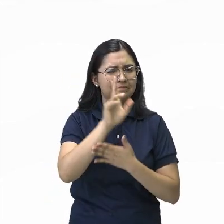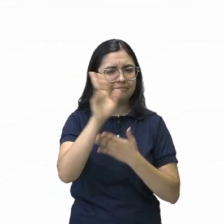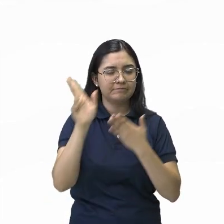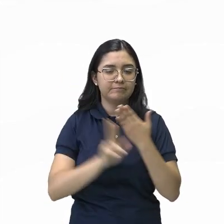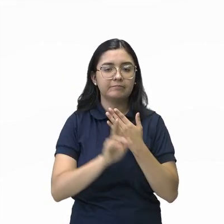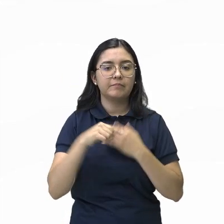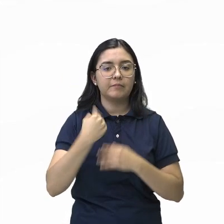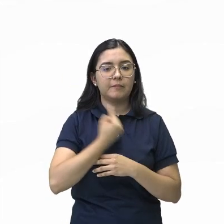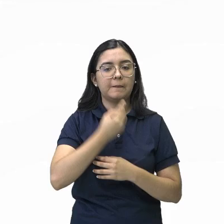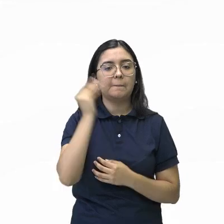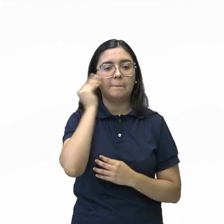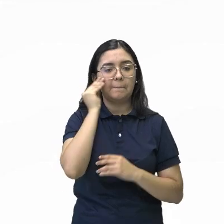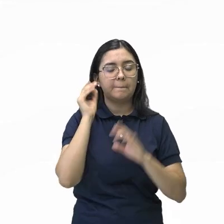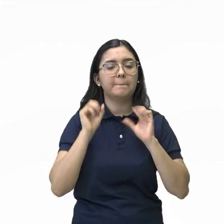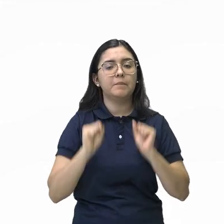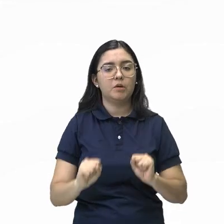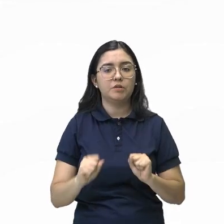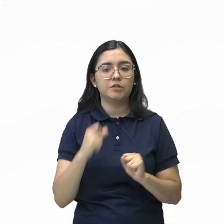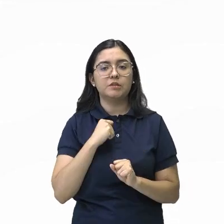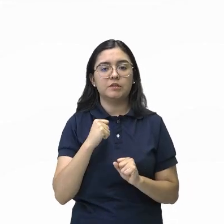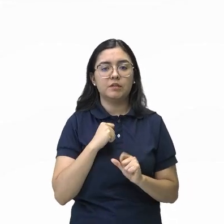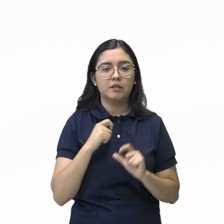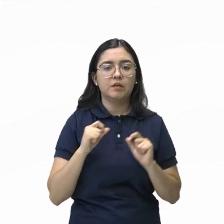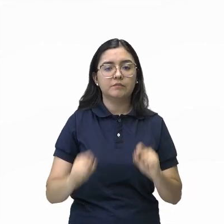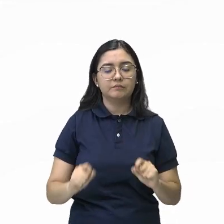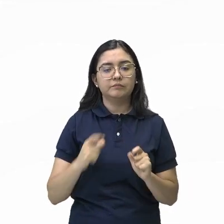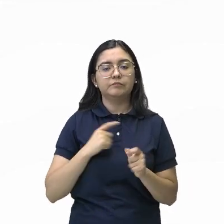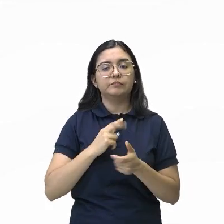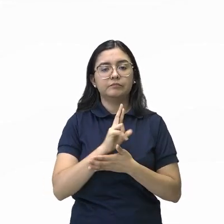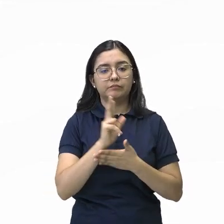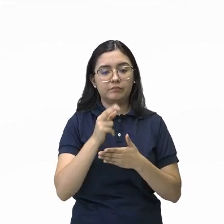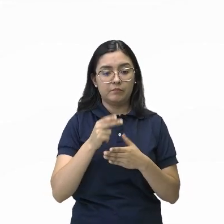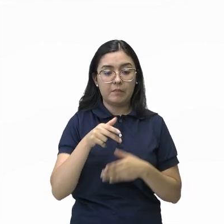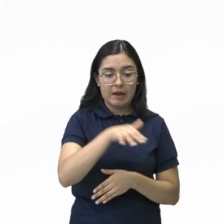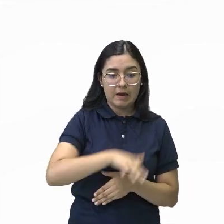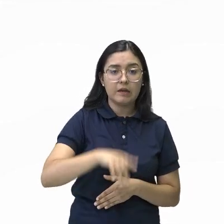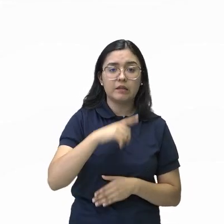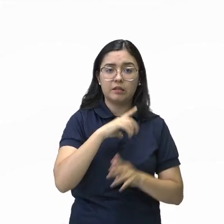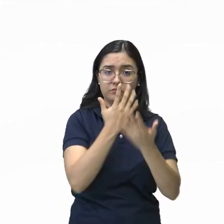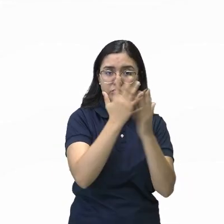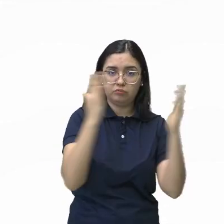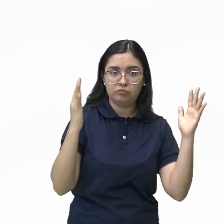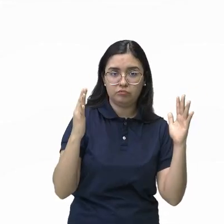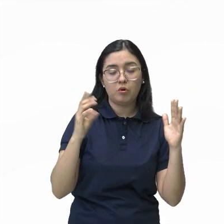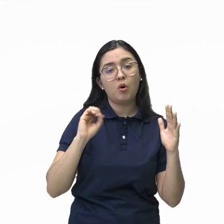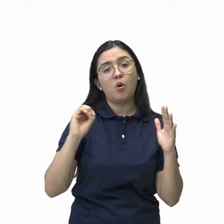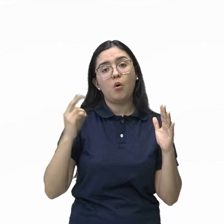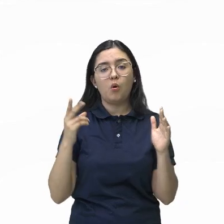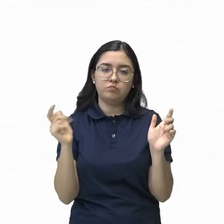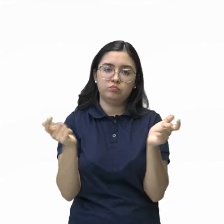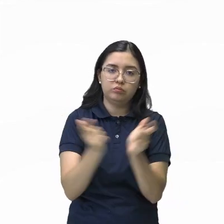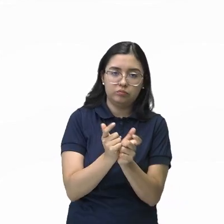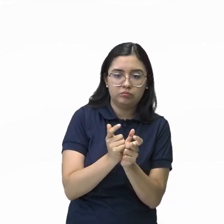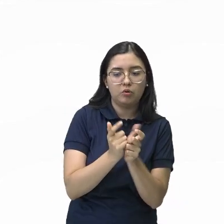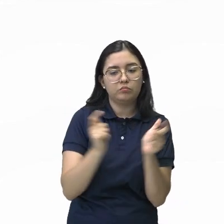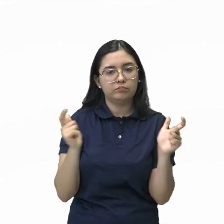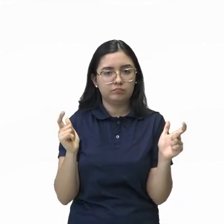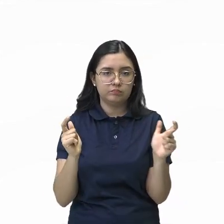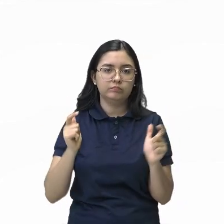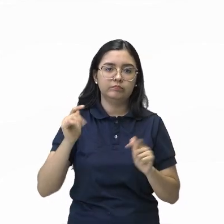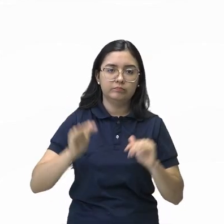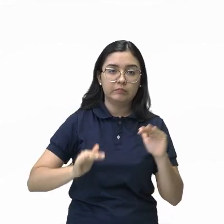está observando aí que pode ter uma abundância em determinada área ou pode haver uma raridade, né? Então,